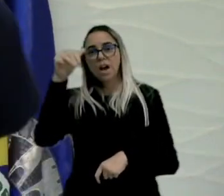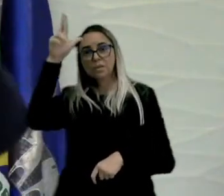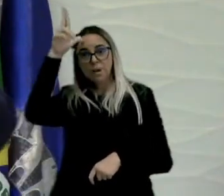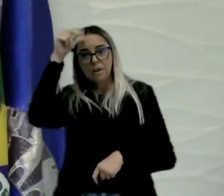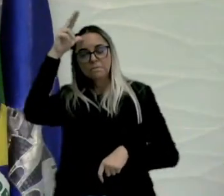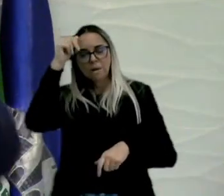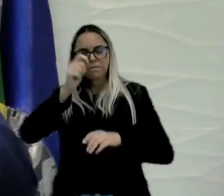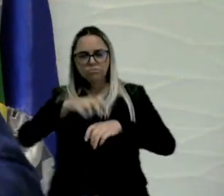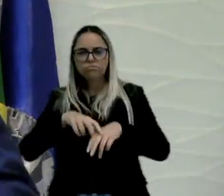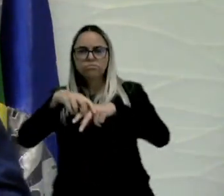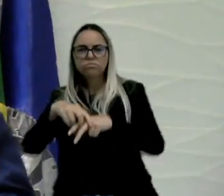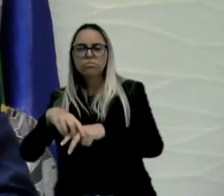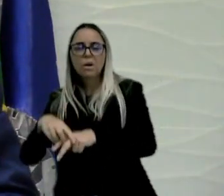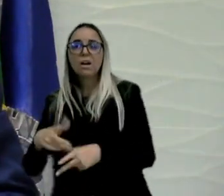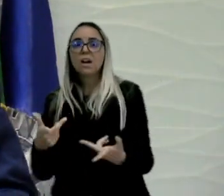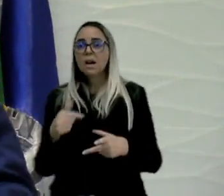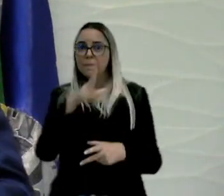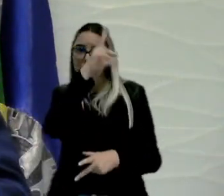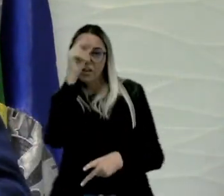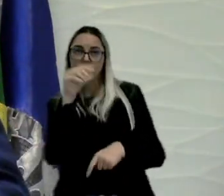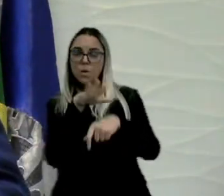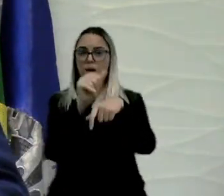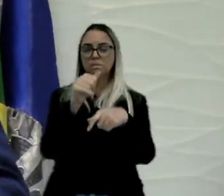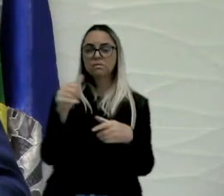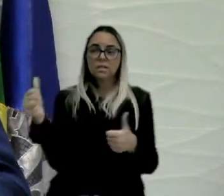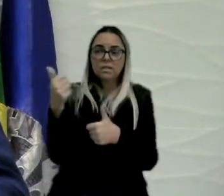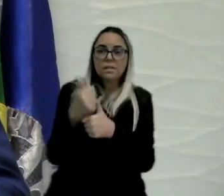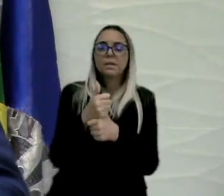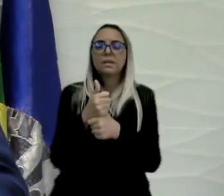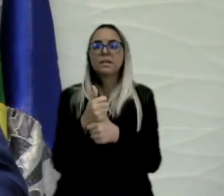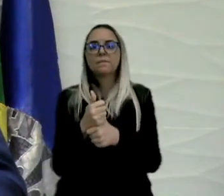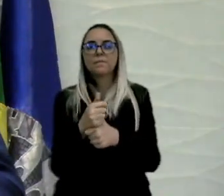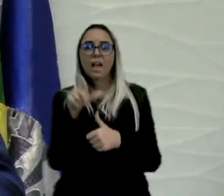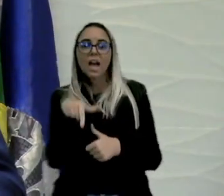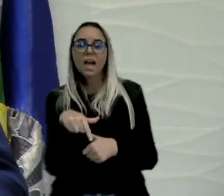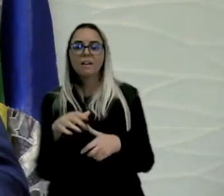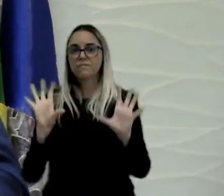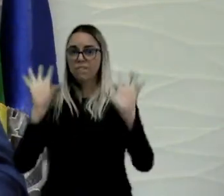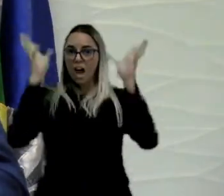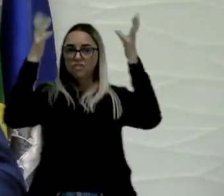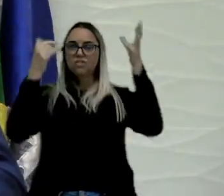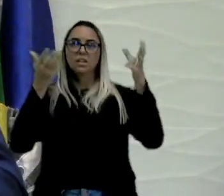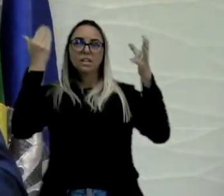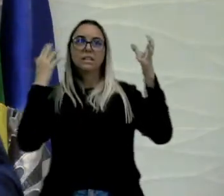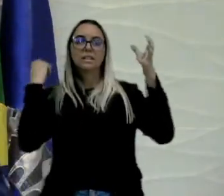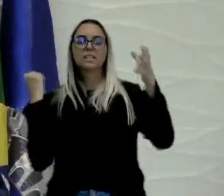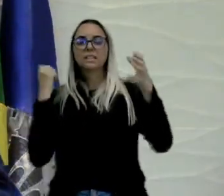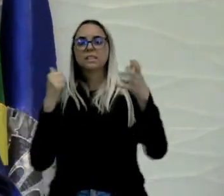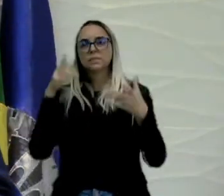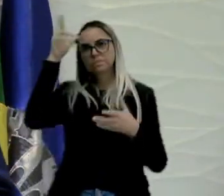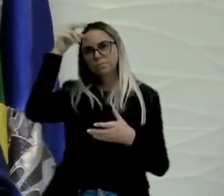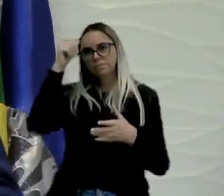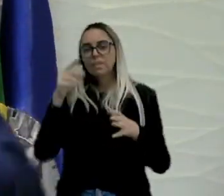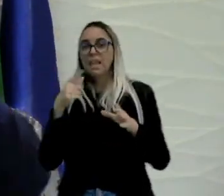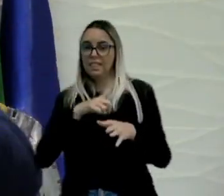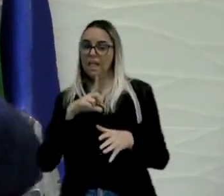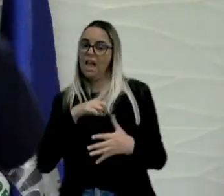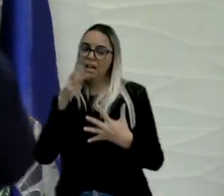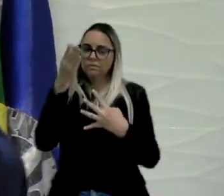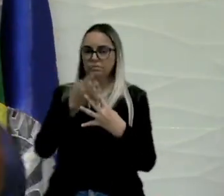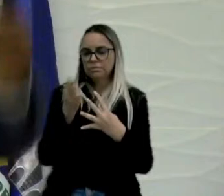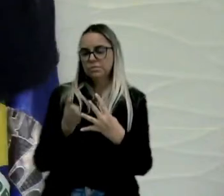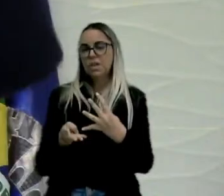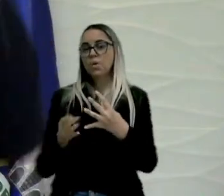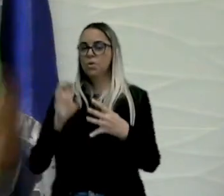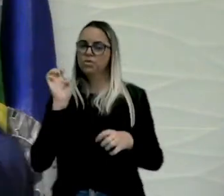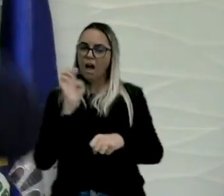que ele tomou da prefeitura municipal que essa festa era da prefeitura tava no calendário do estado e ele com seu